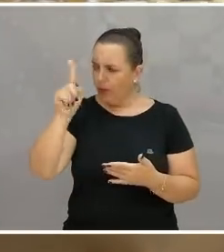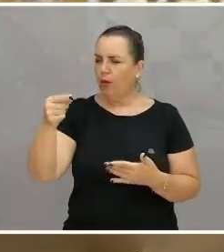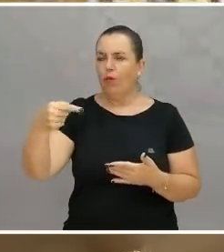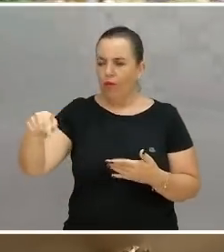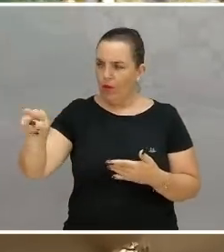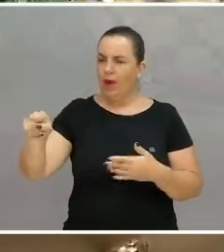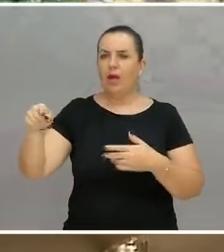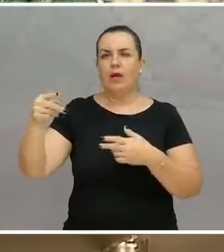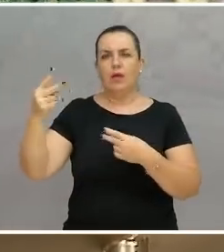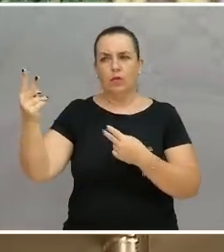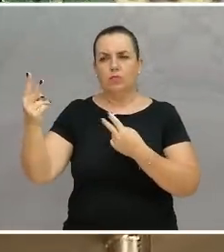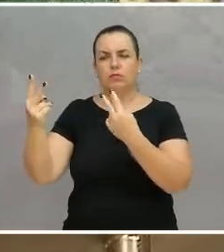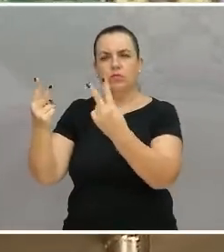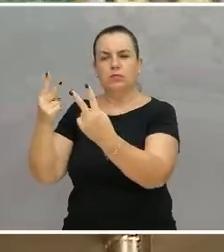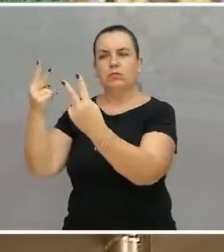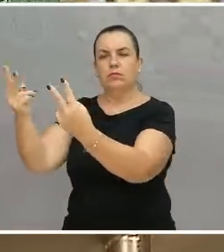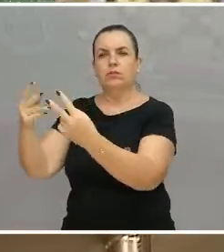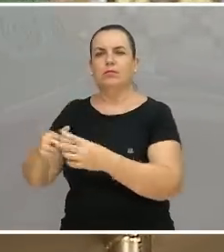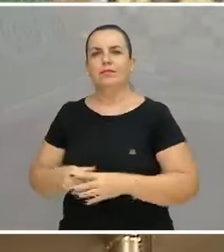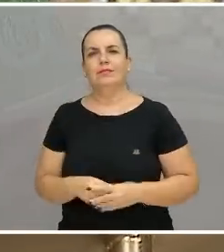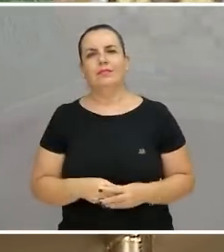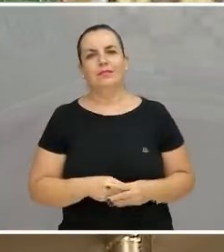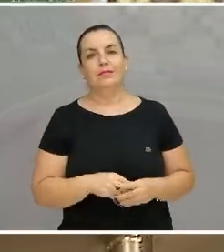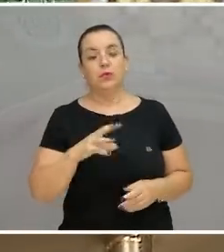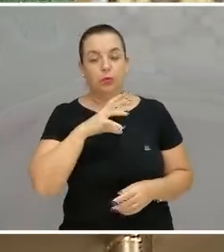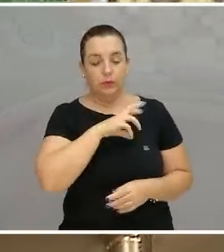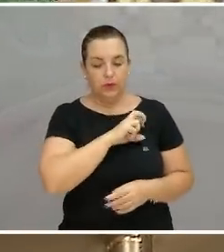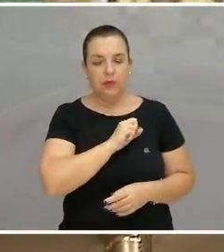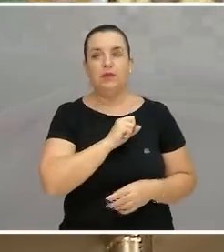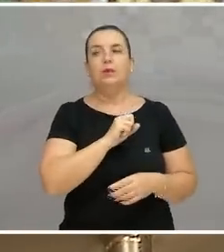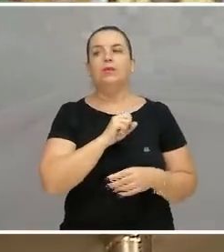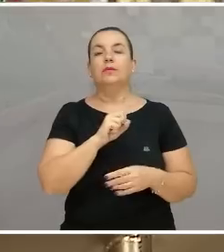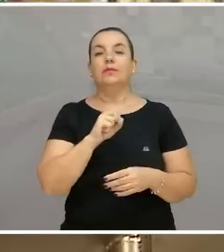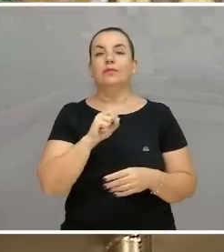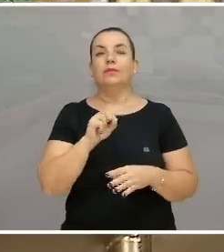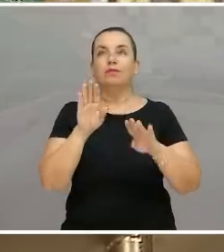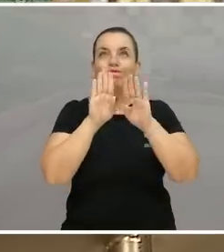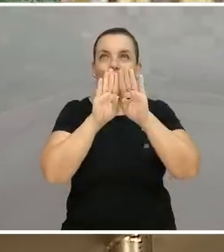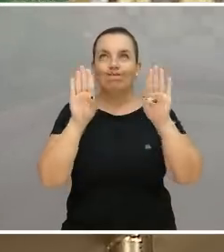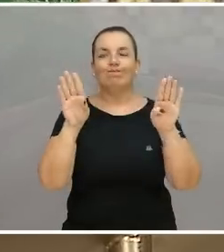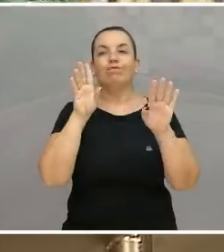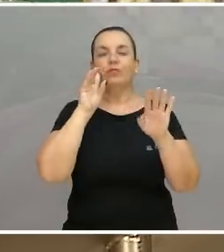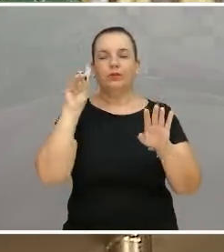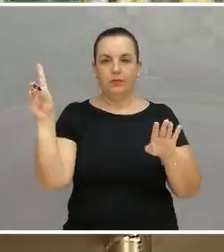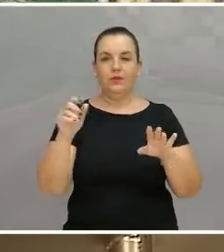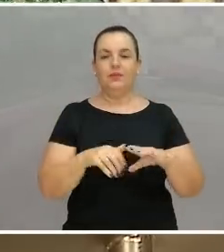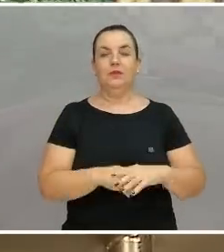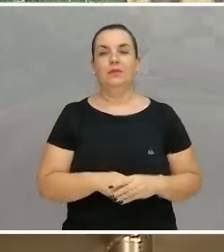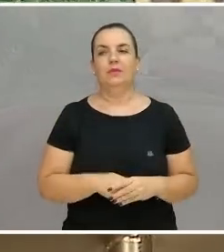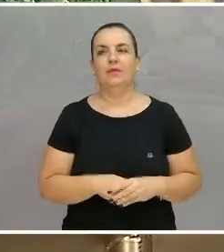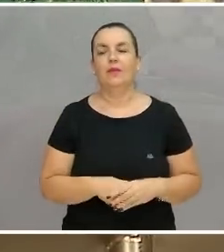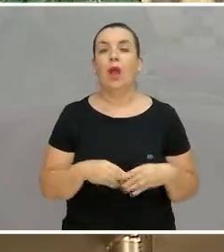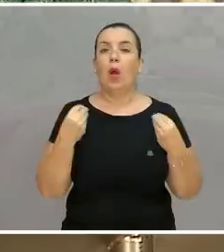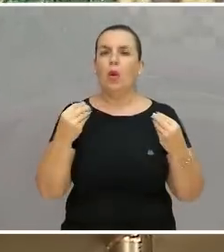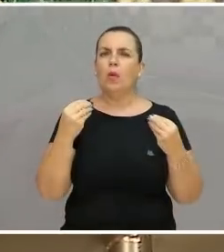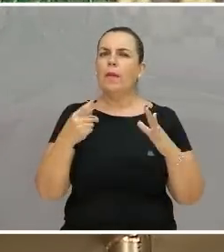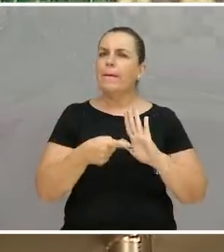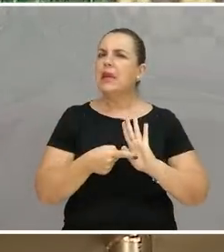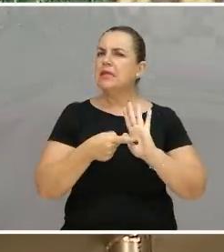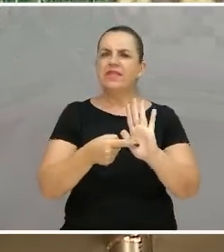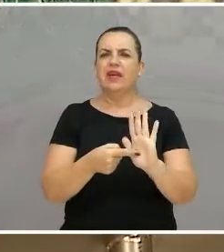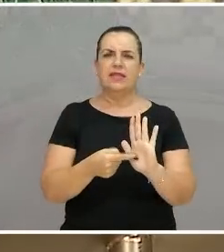manifestar o reino do Pai, o reino de Deus. E como que esse reino se